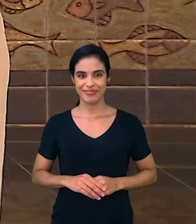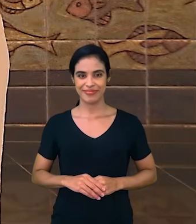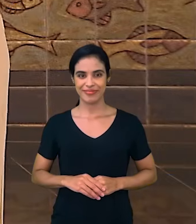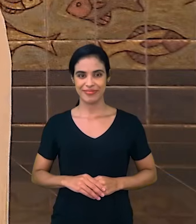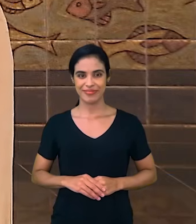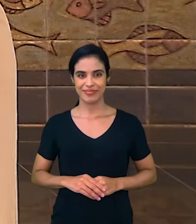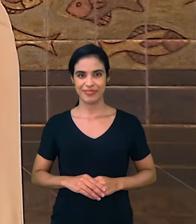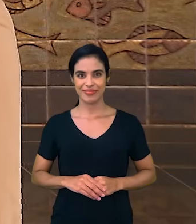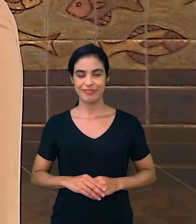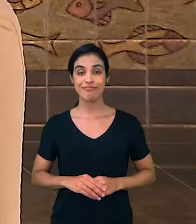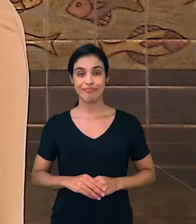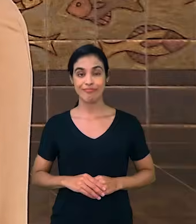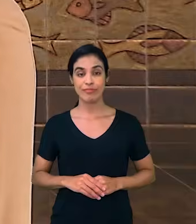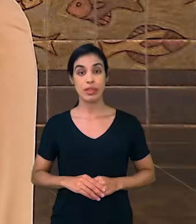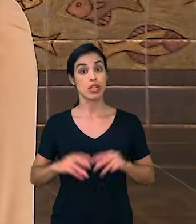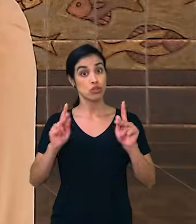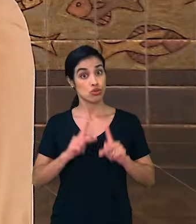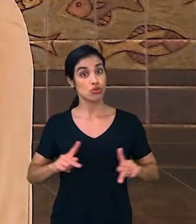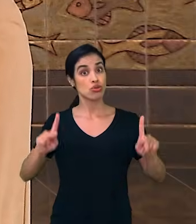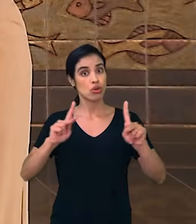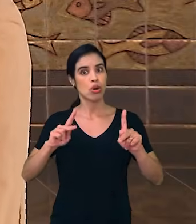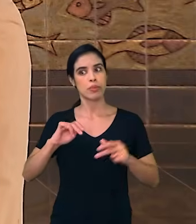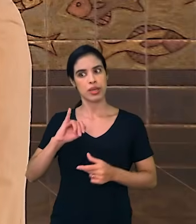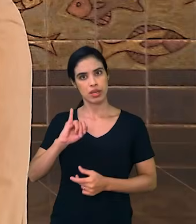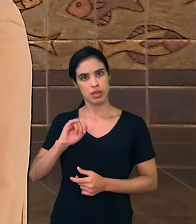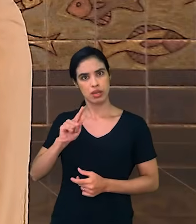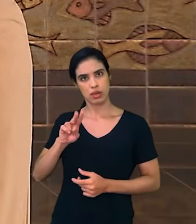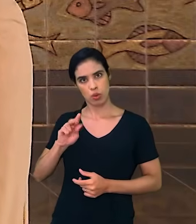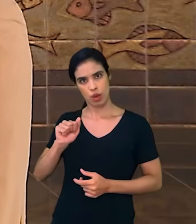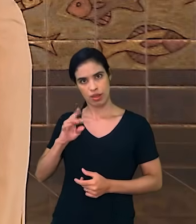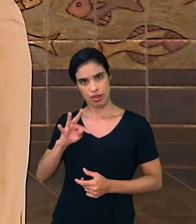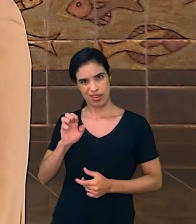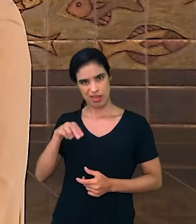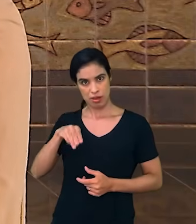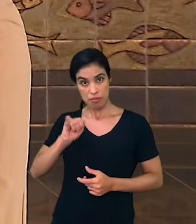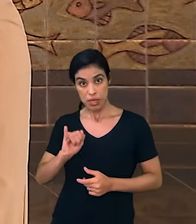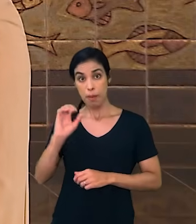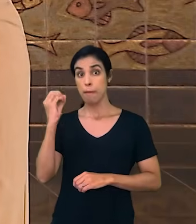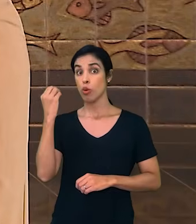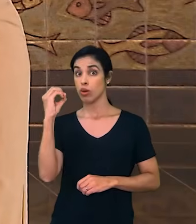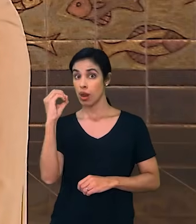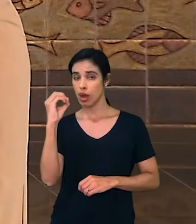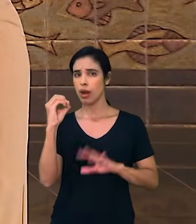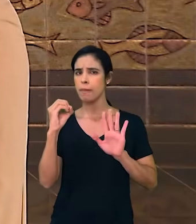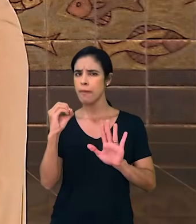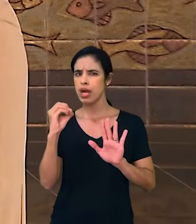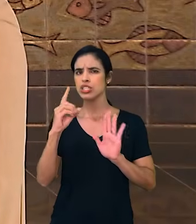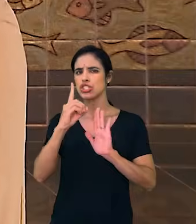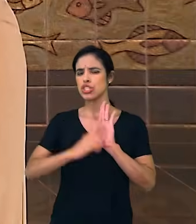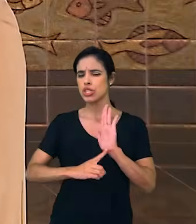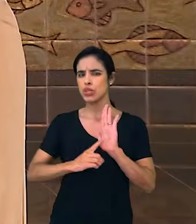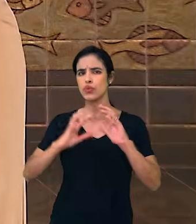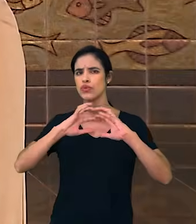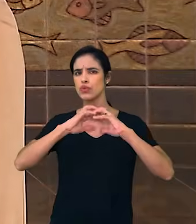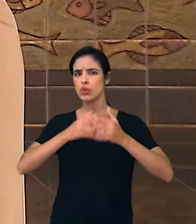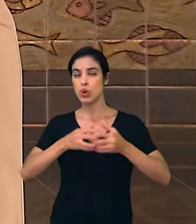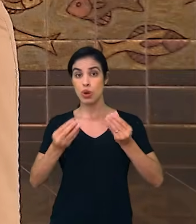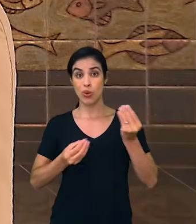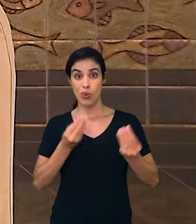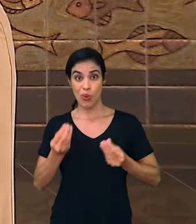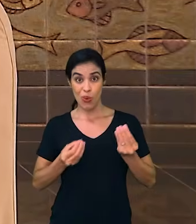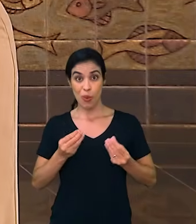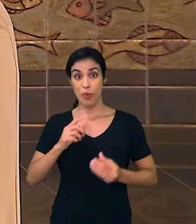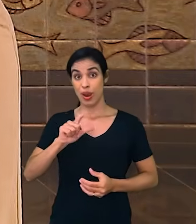gente acabou de acompanhar toda essa situação do Shopping Iguatemi em Porto Alegre, mas como que funciona esse direito na prática? A juíza